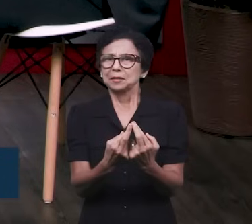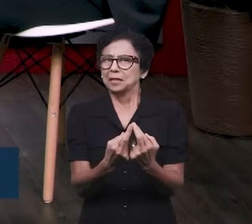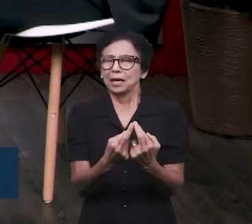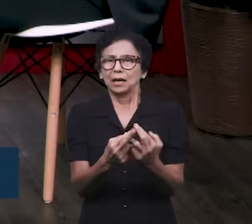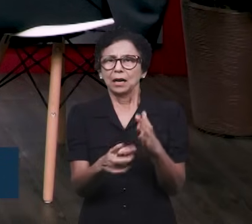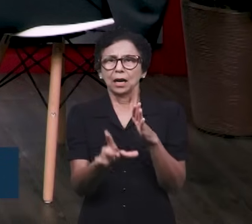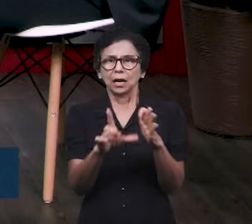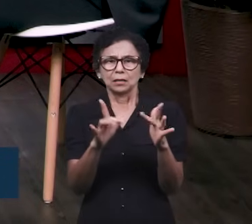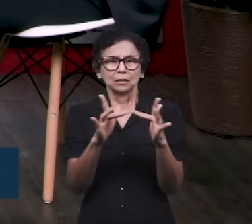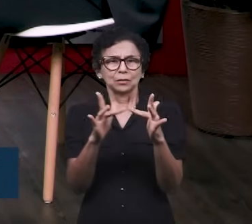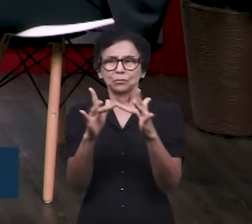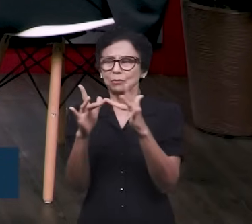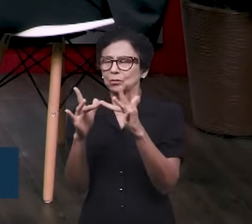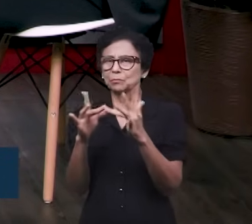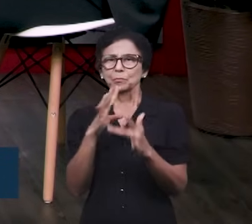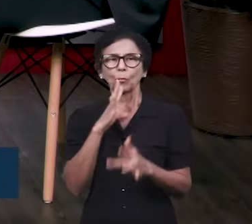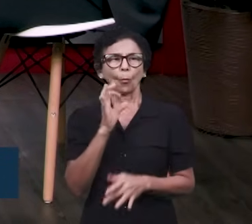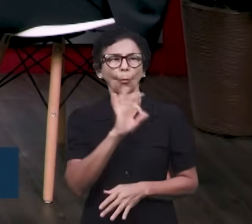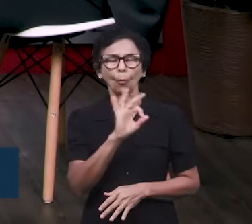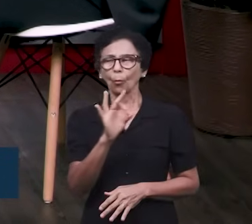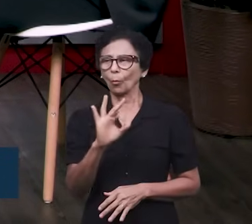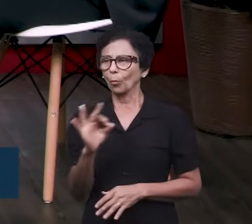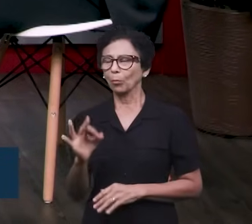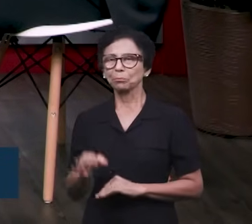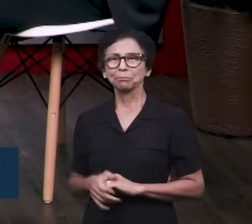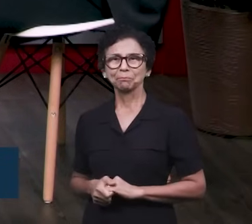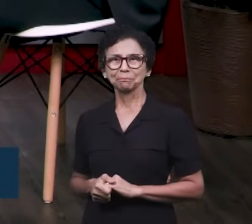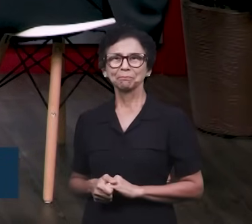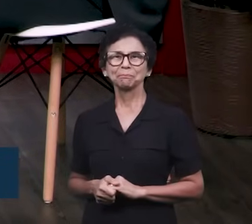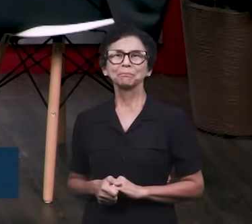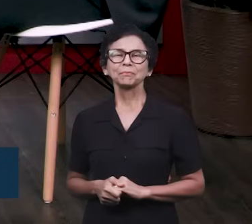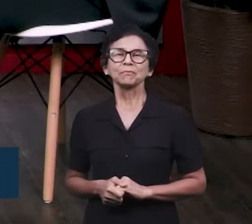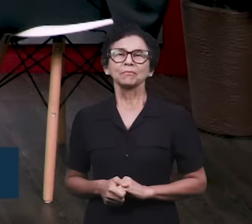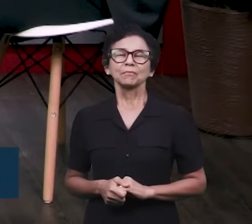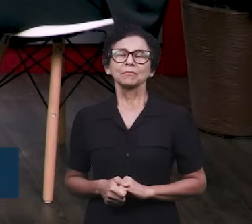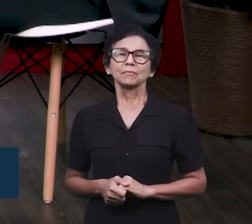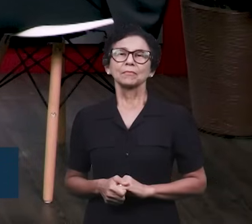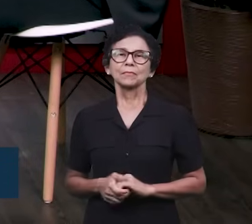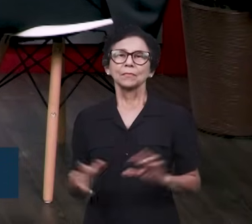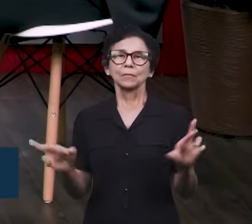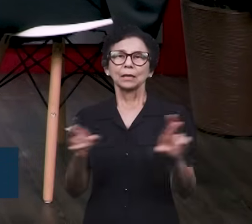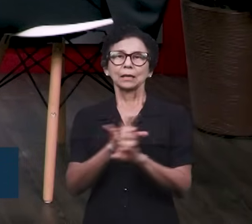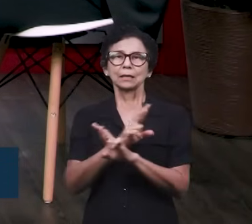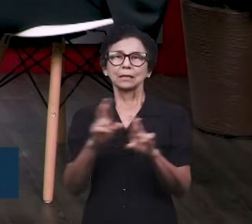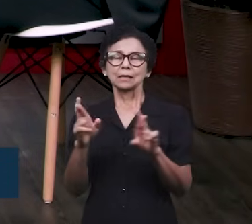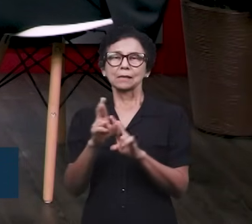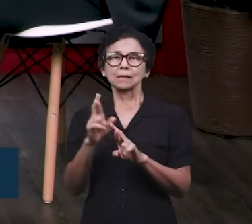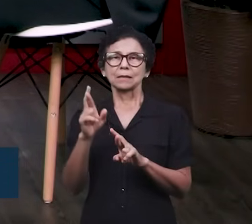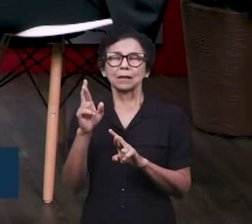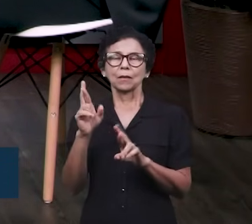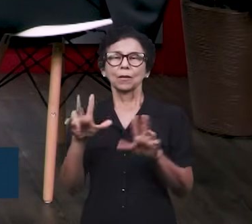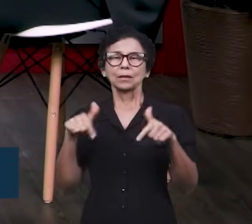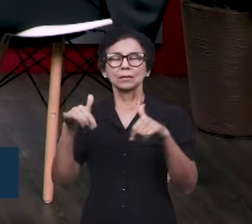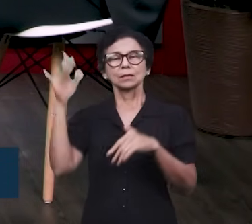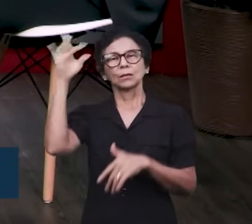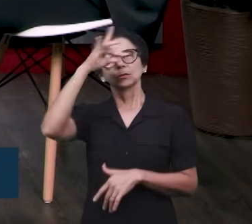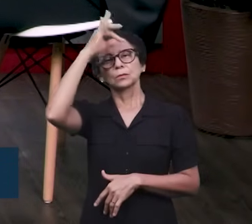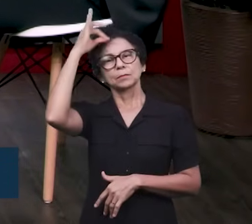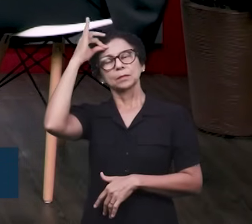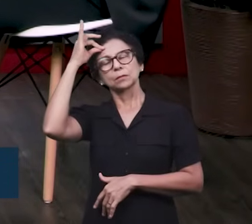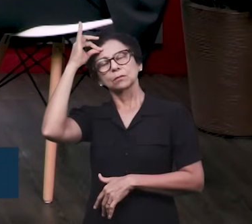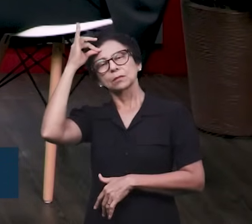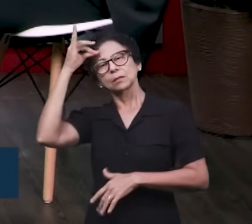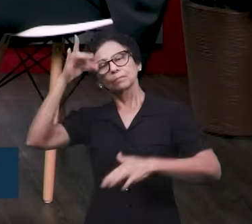conhecíamos, mas a relação espiritual, a ação do Espírito Santo que nos envolvia,